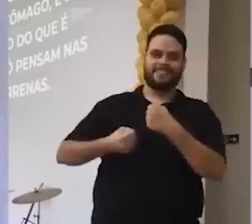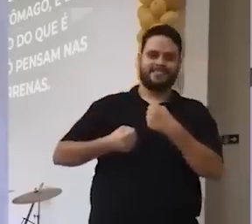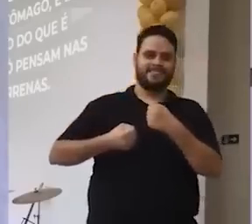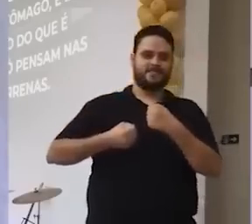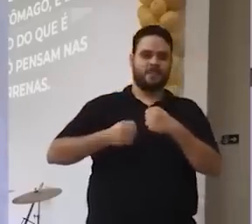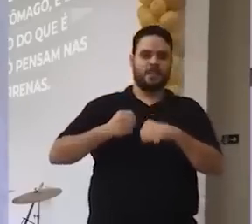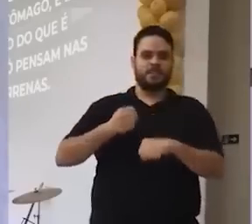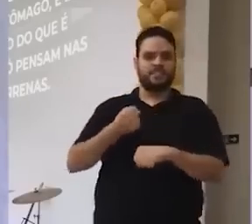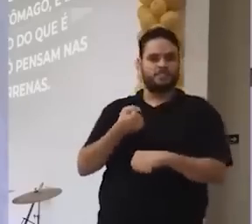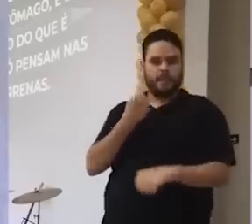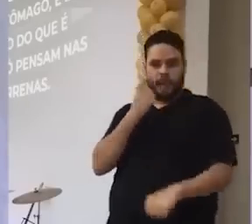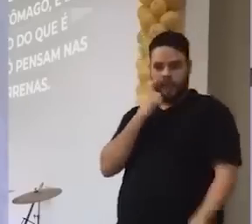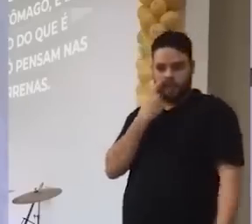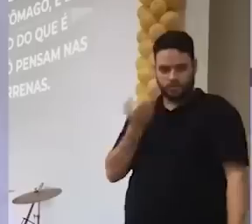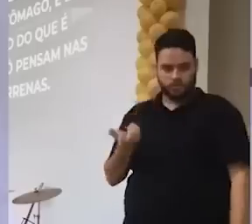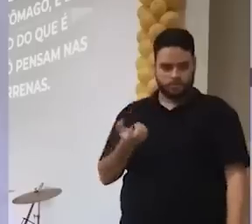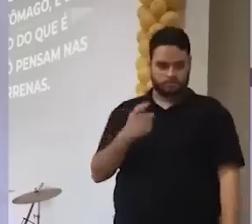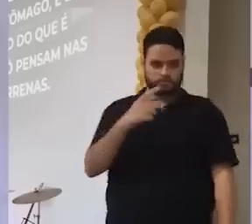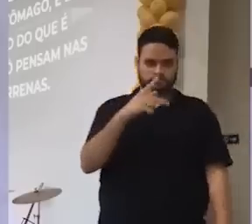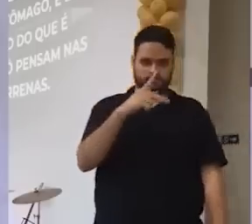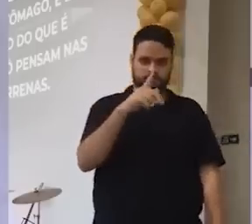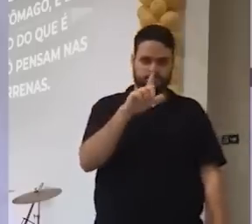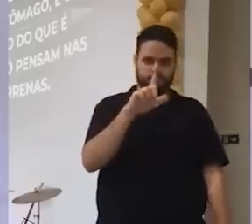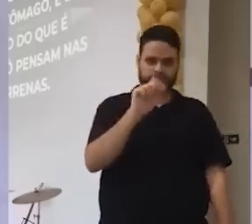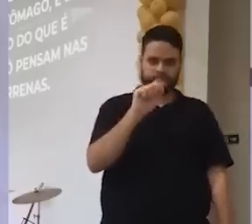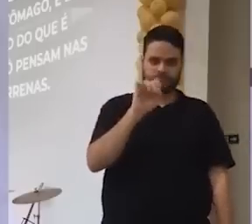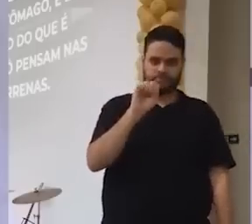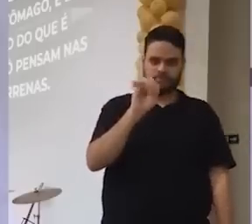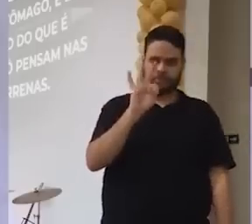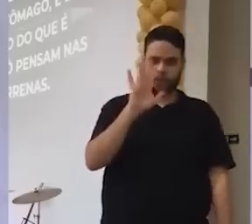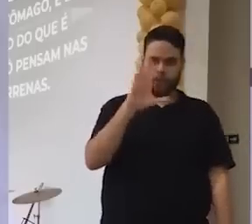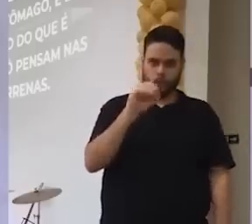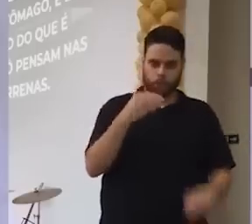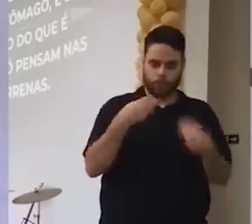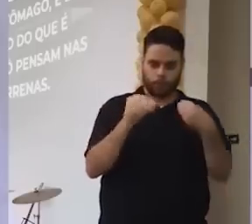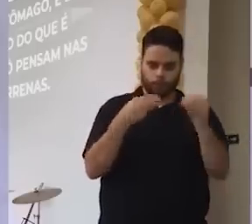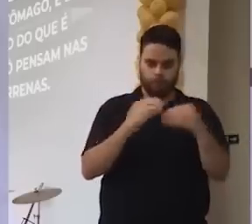E eu posso lhes garantir que eu nunca entrei em crise emocional por isso.